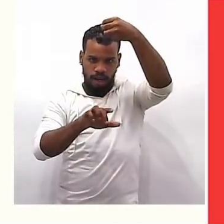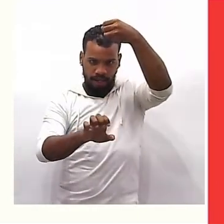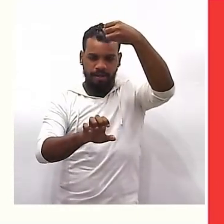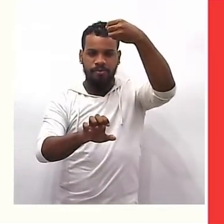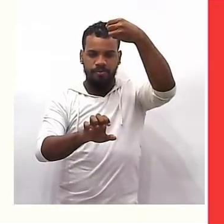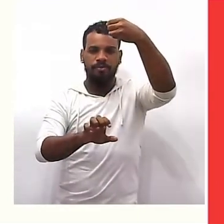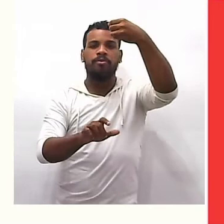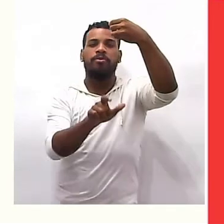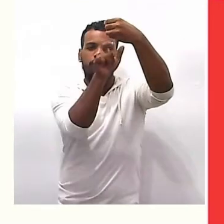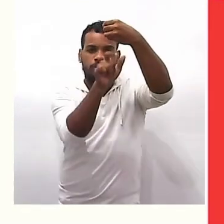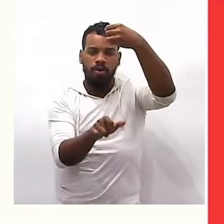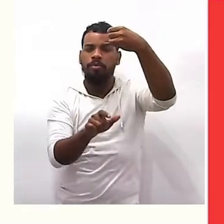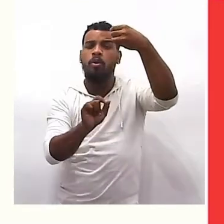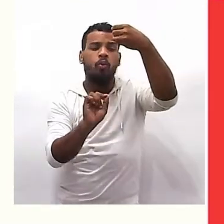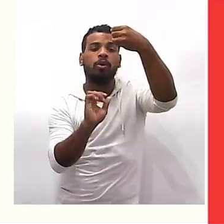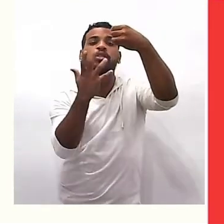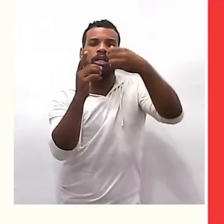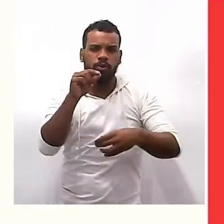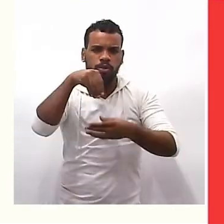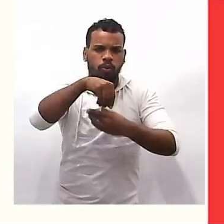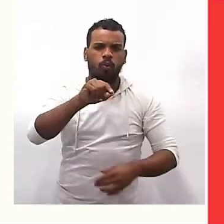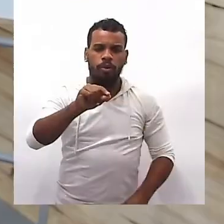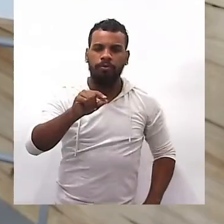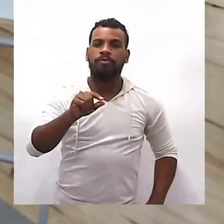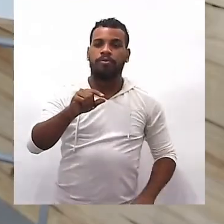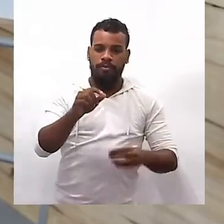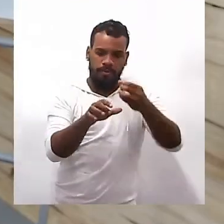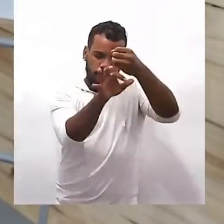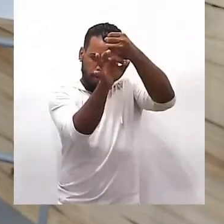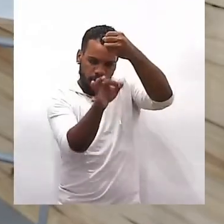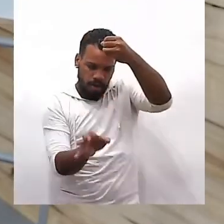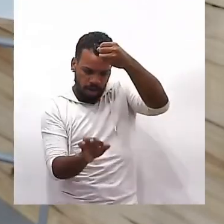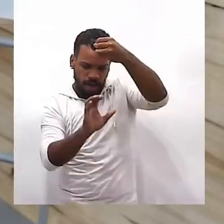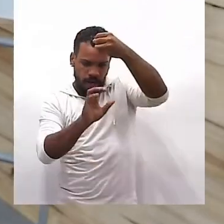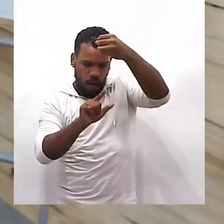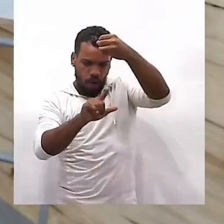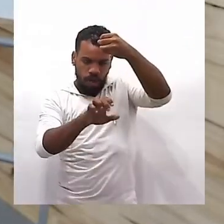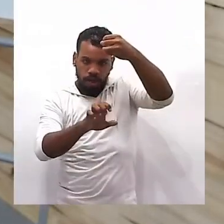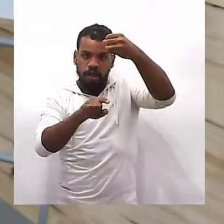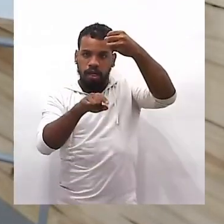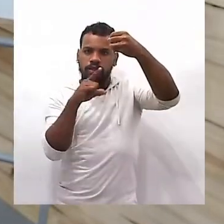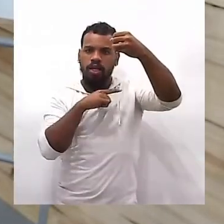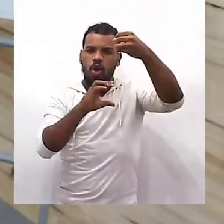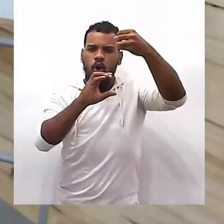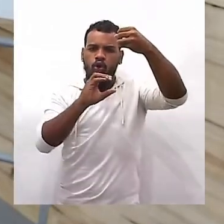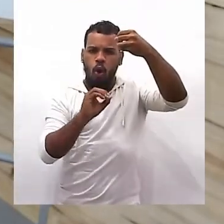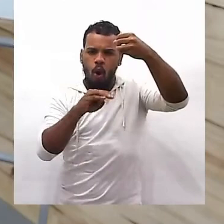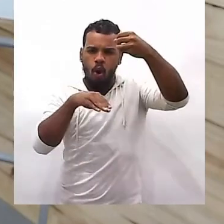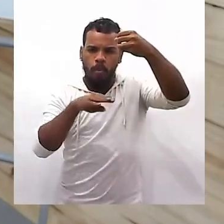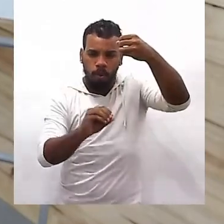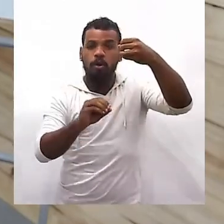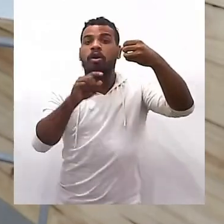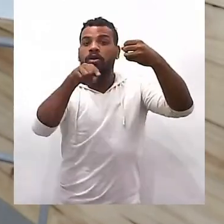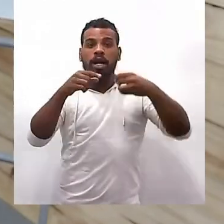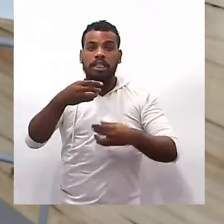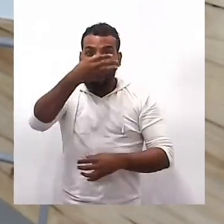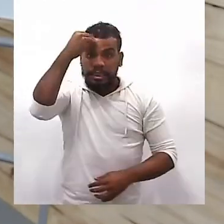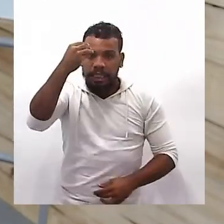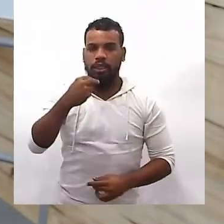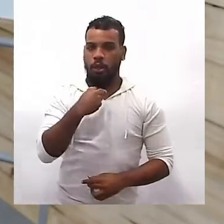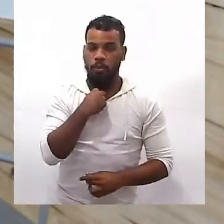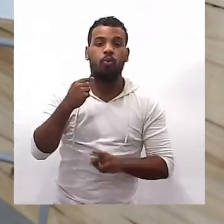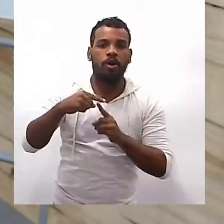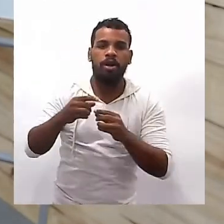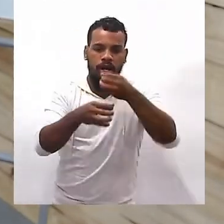como, tá? Aí o que é que vai acontecer? Ela sendo um caule classificado como um como, você não pode esquecer que